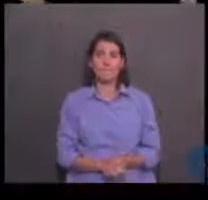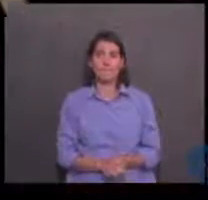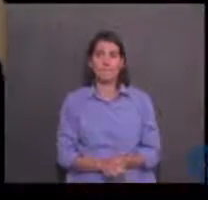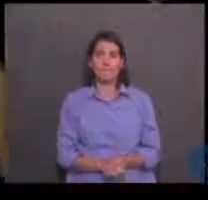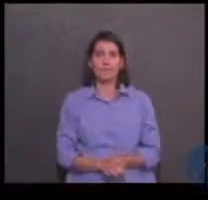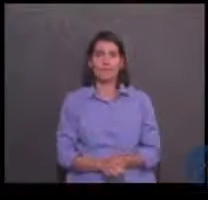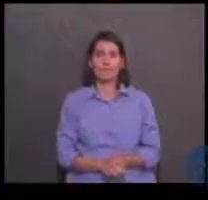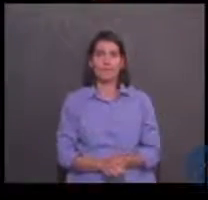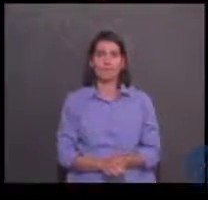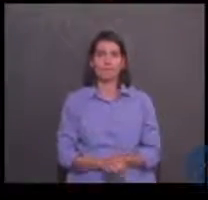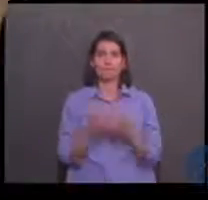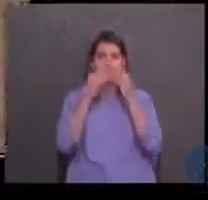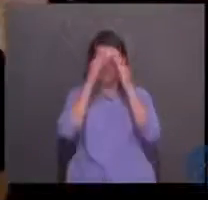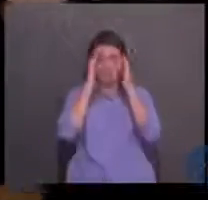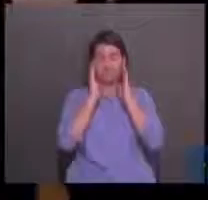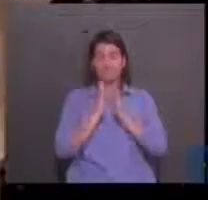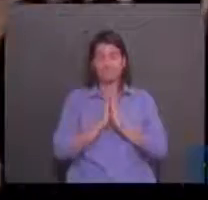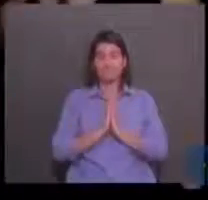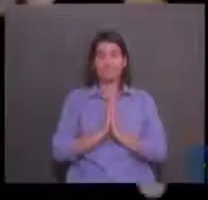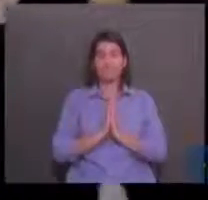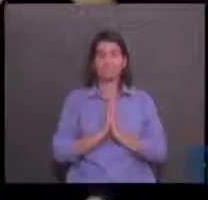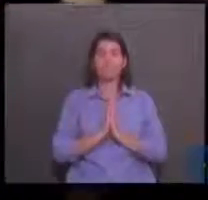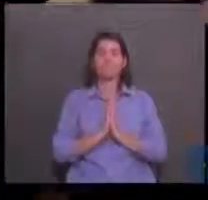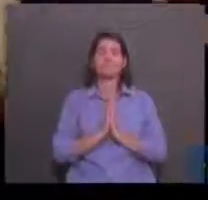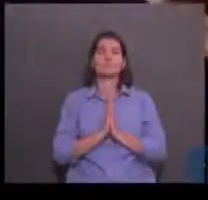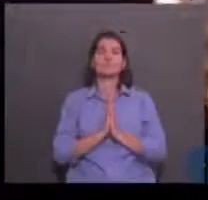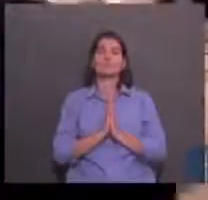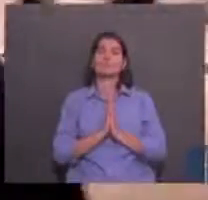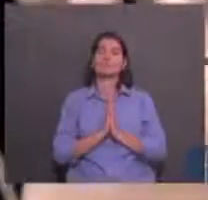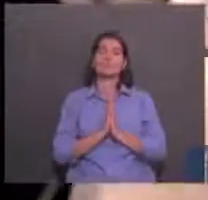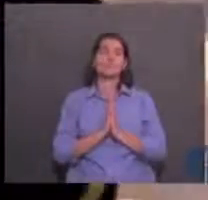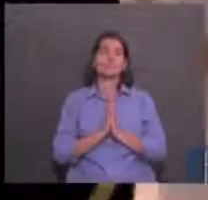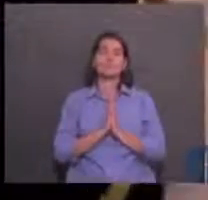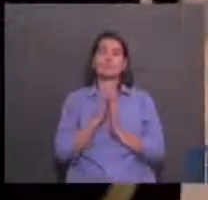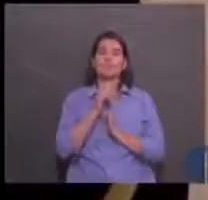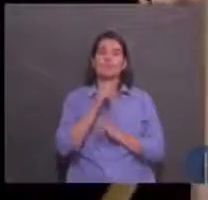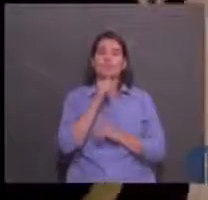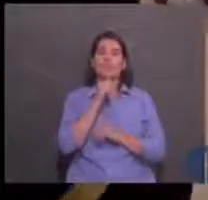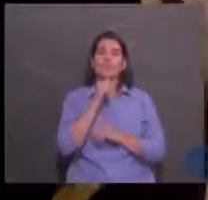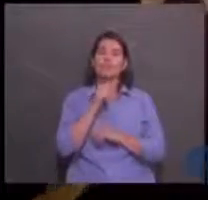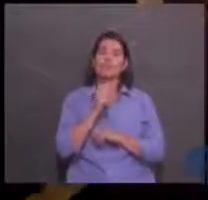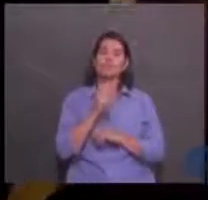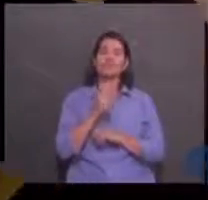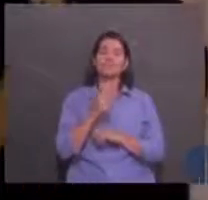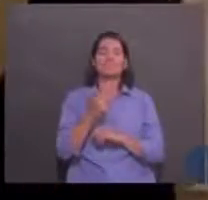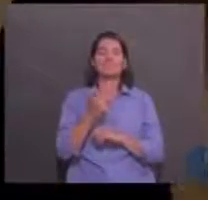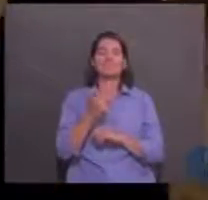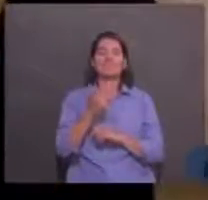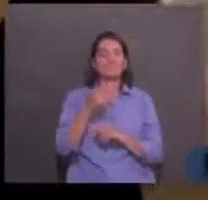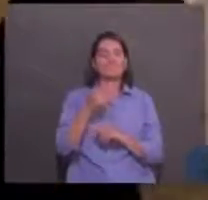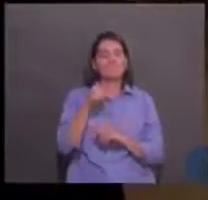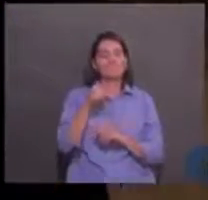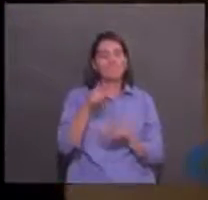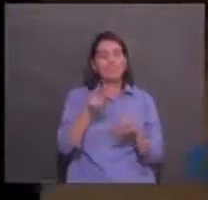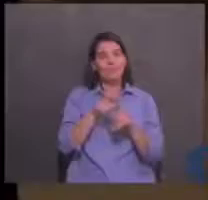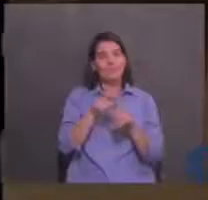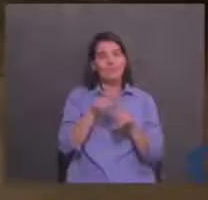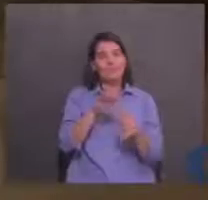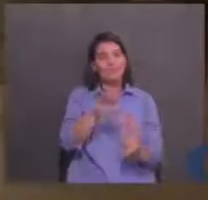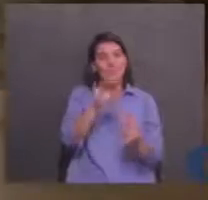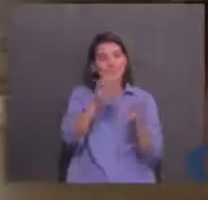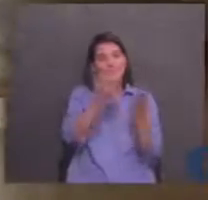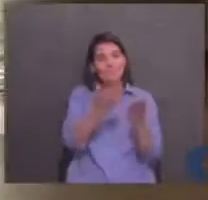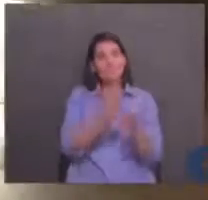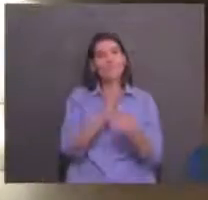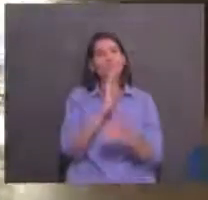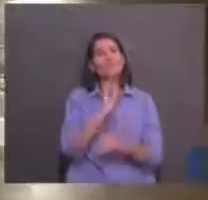Nossa Senhora nunca deixa de apontar para o seu Filho Jesus. Com